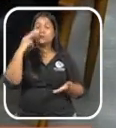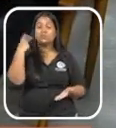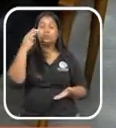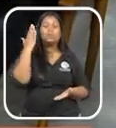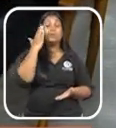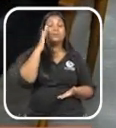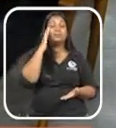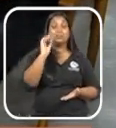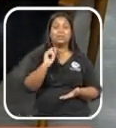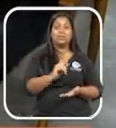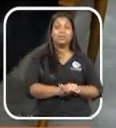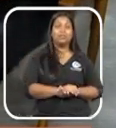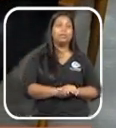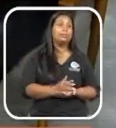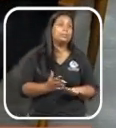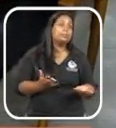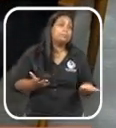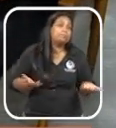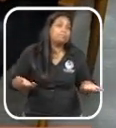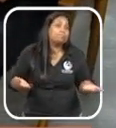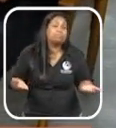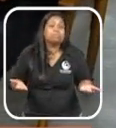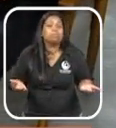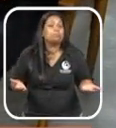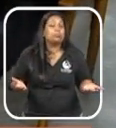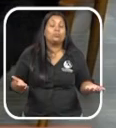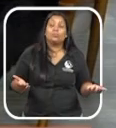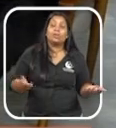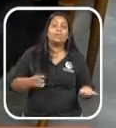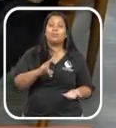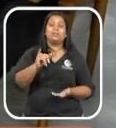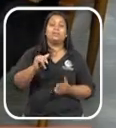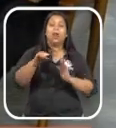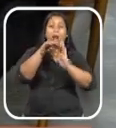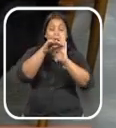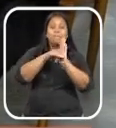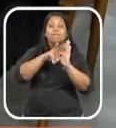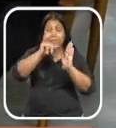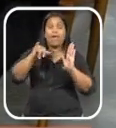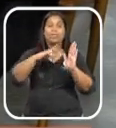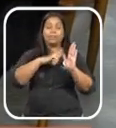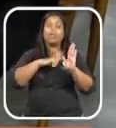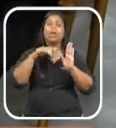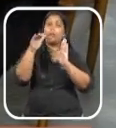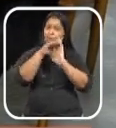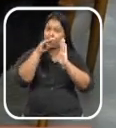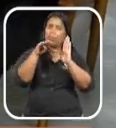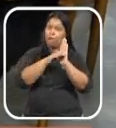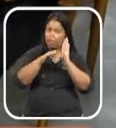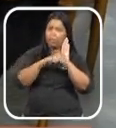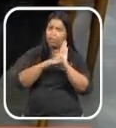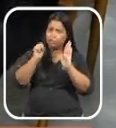ser sem regramento, usando uma expressão mais chula, não vai ser a farra do boi, né?